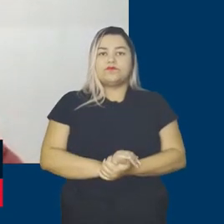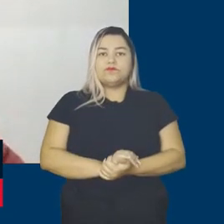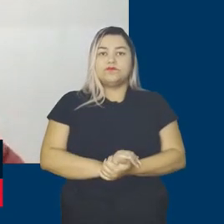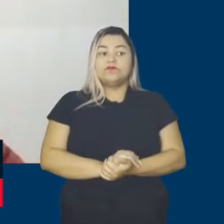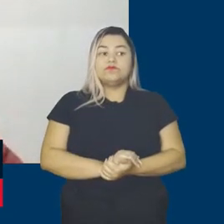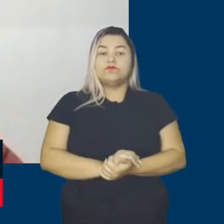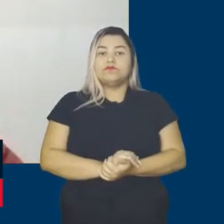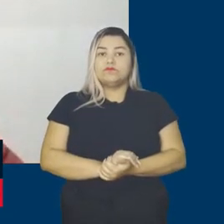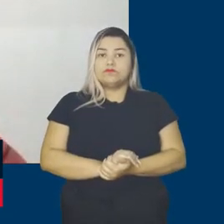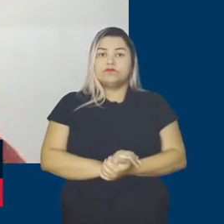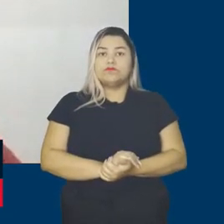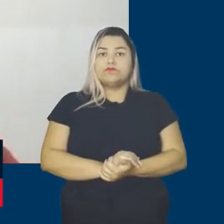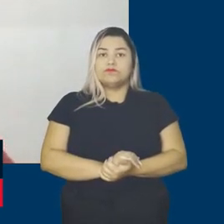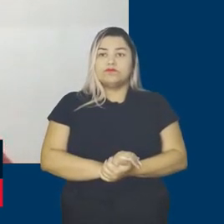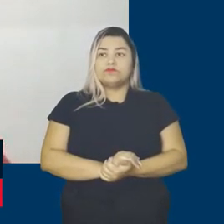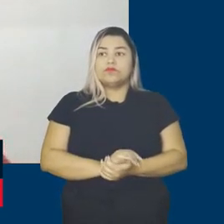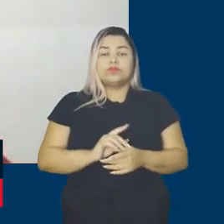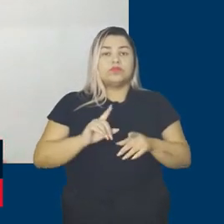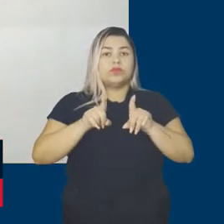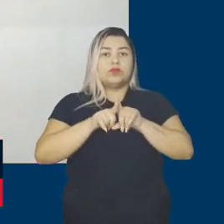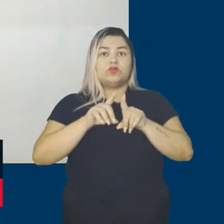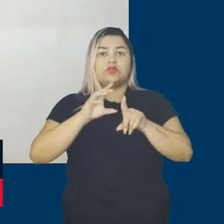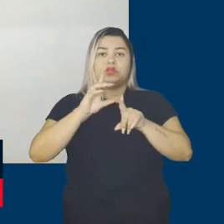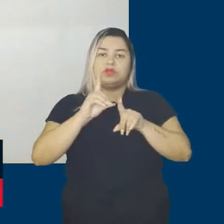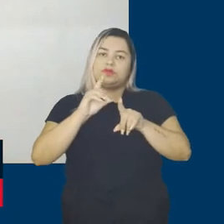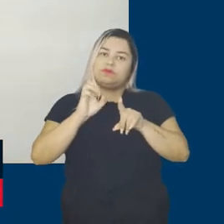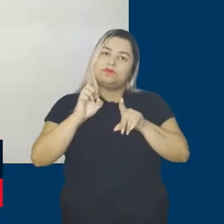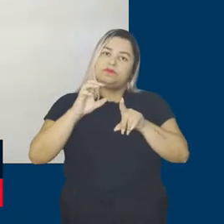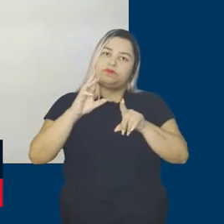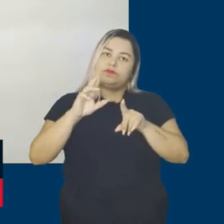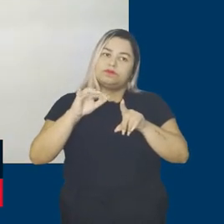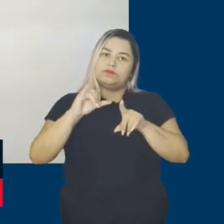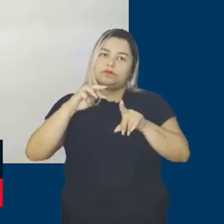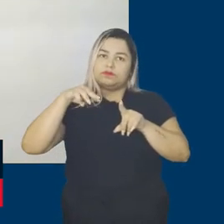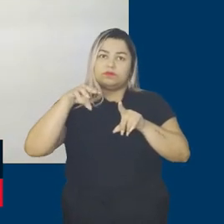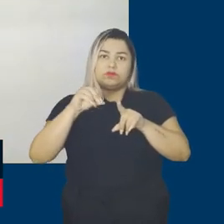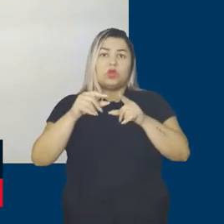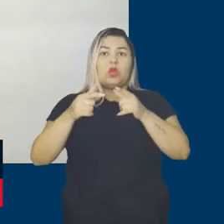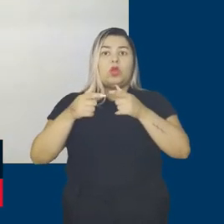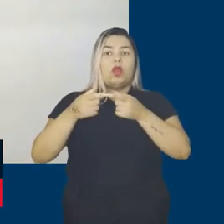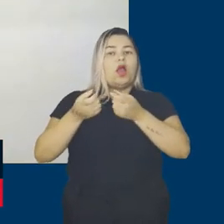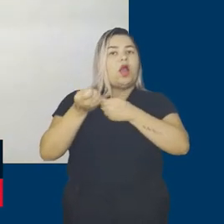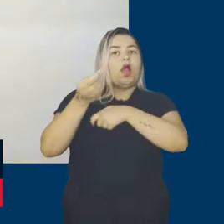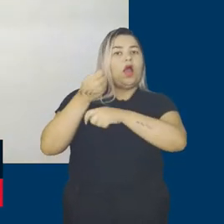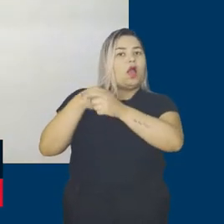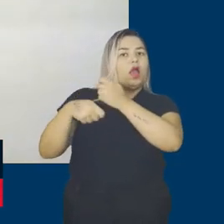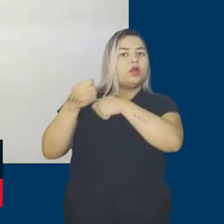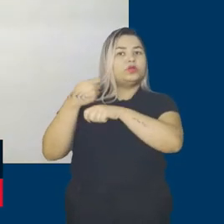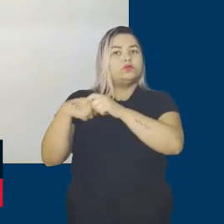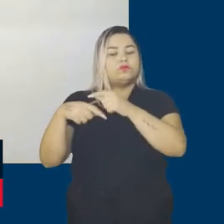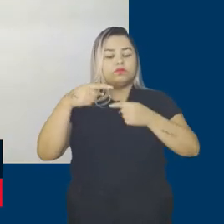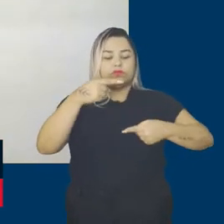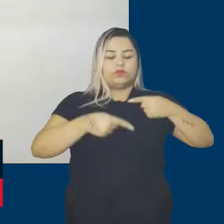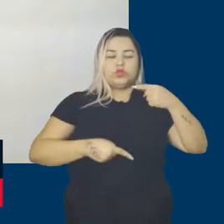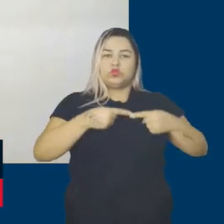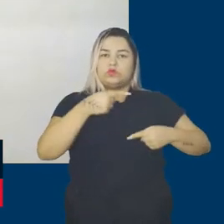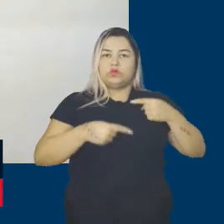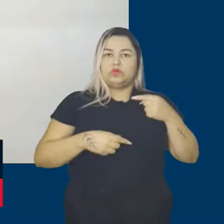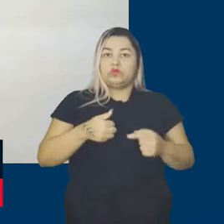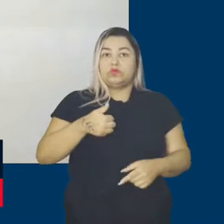entrar num processo de decréscimo. Né? Então, esse foi o grande debate no nosso primeiro